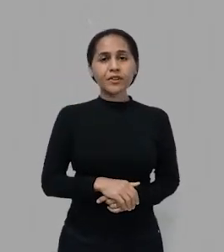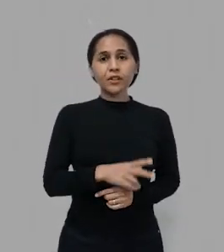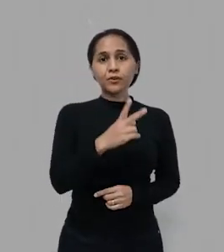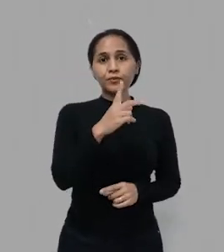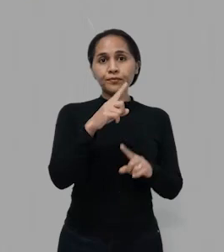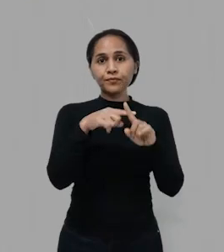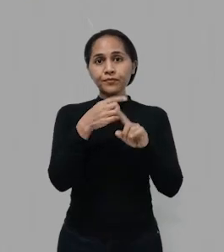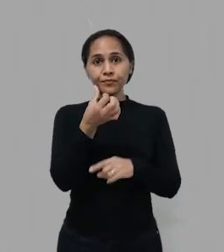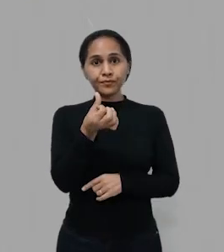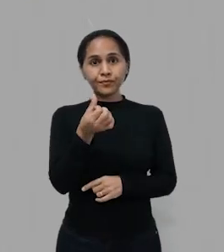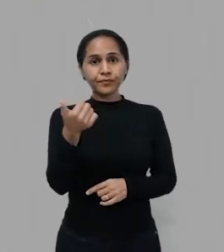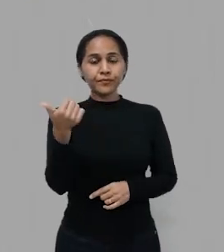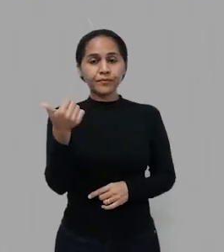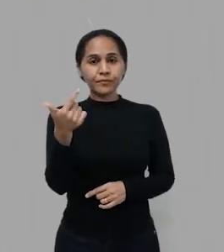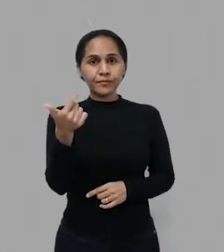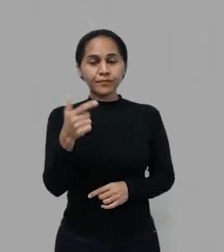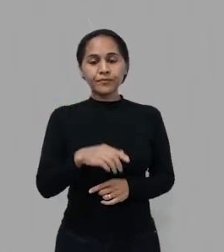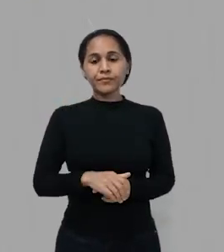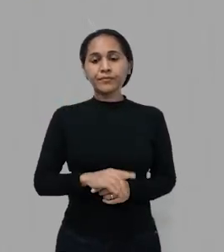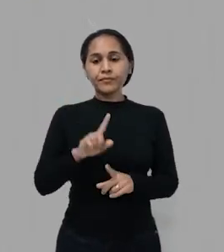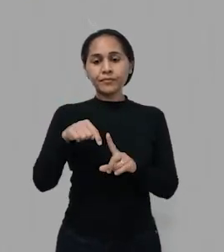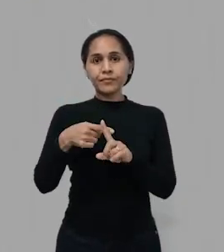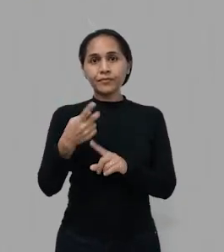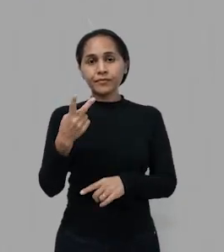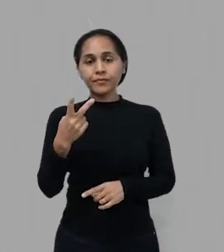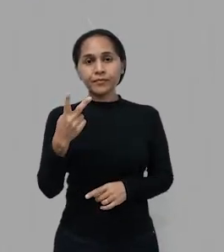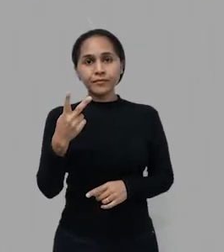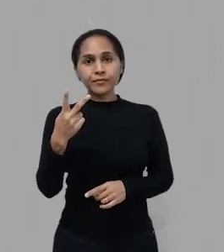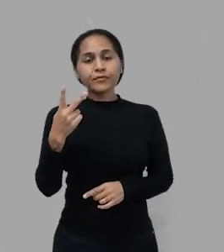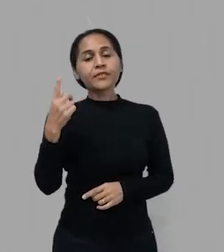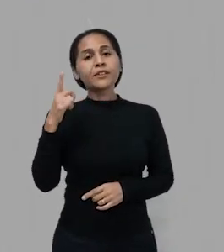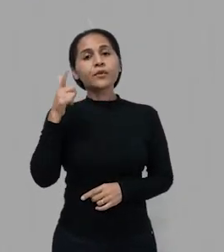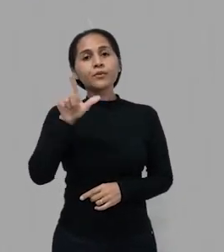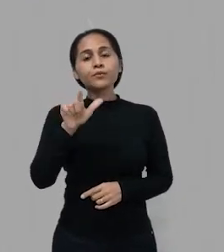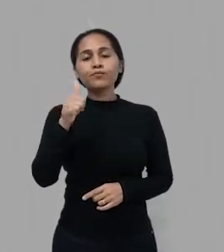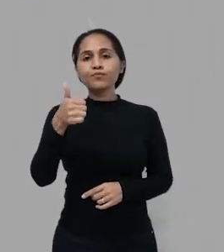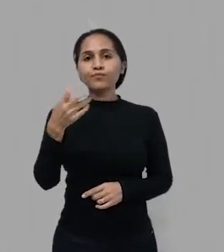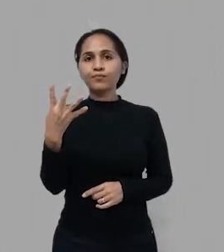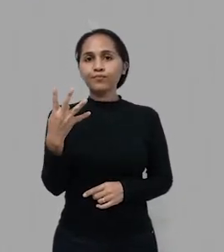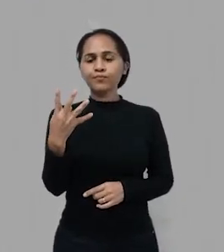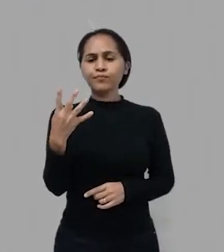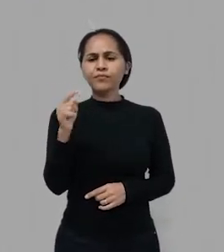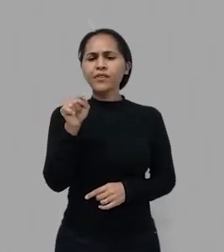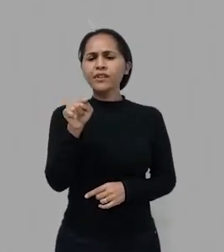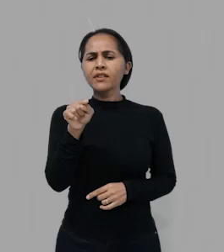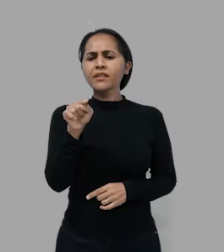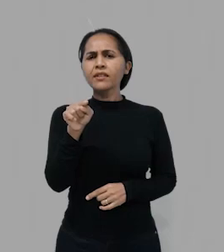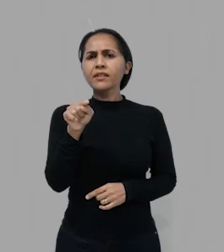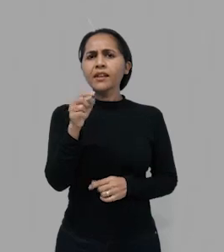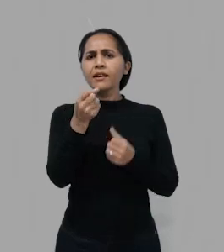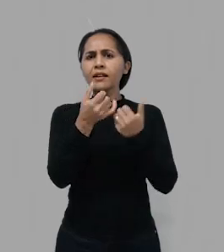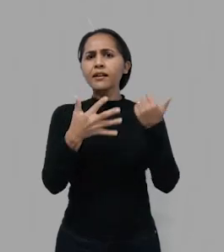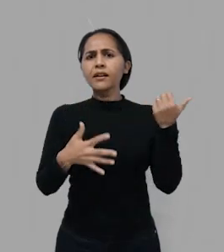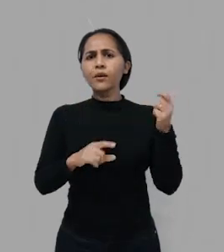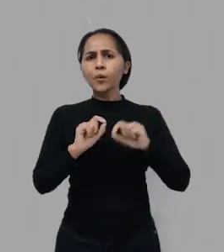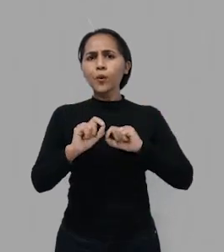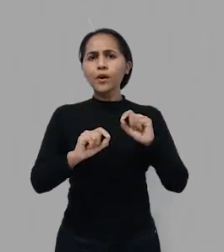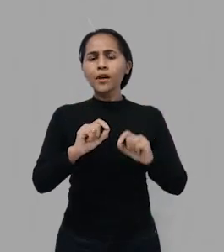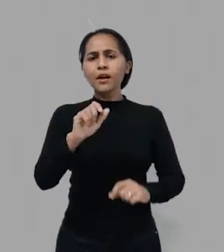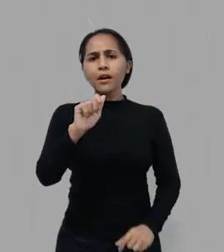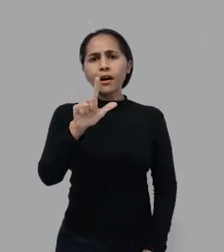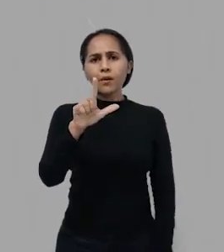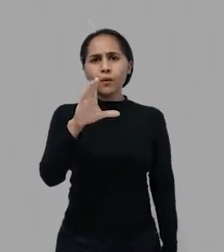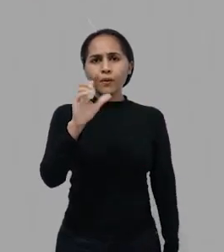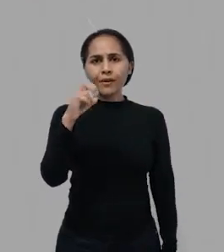12, mais 2, 14. Então, essa fórmula ela pertence à subclasse dos alcanos,